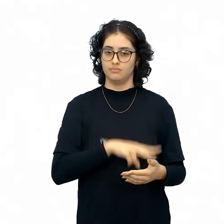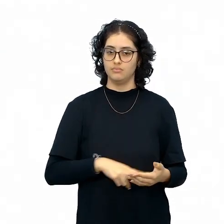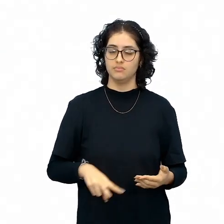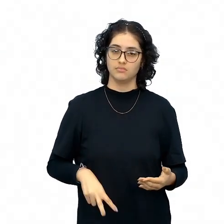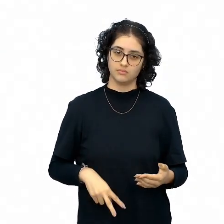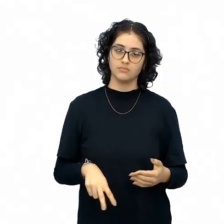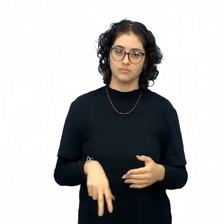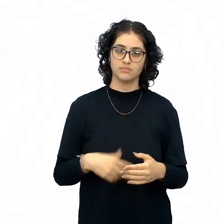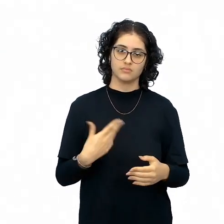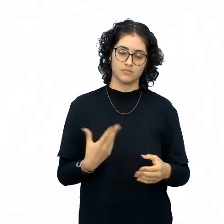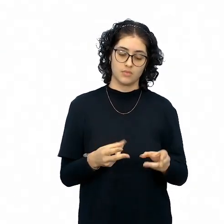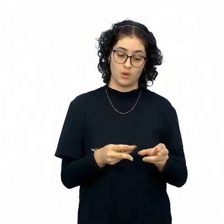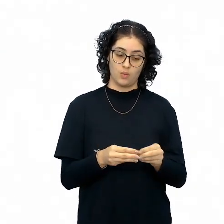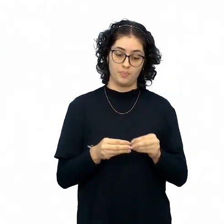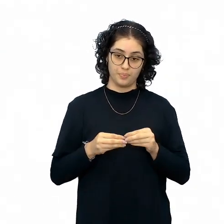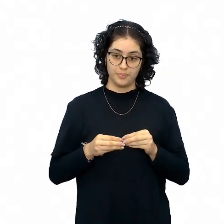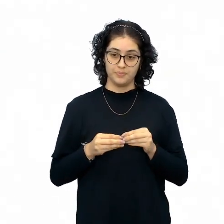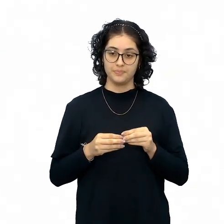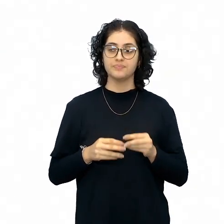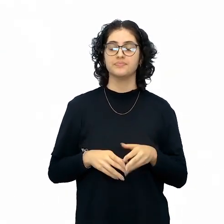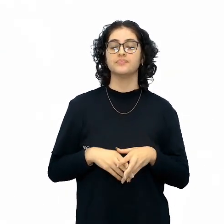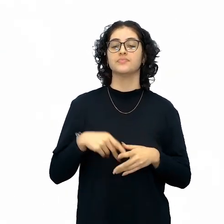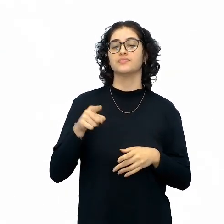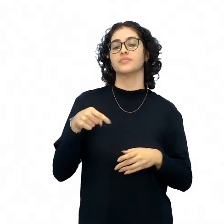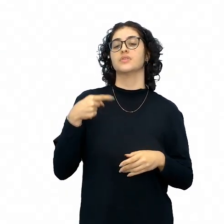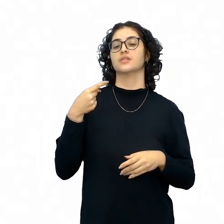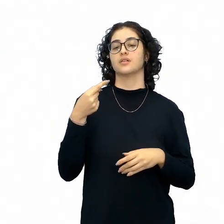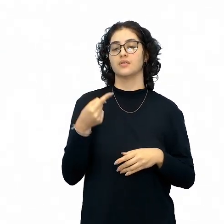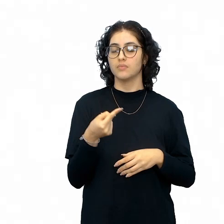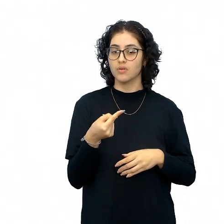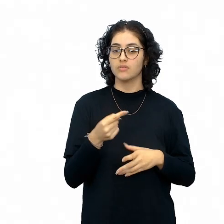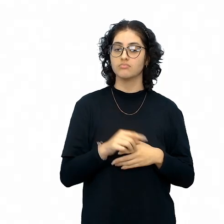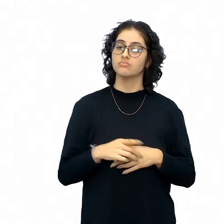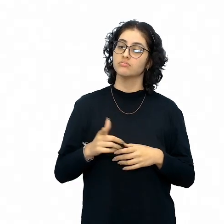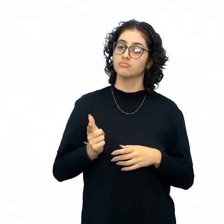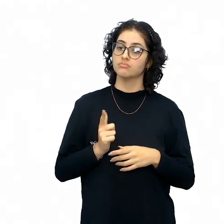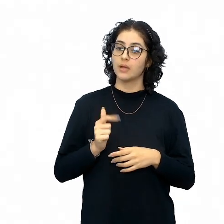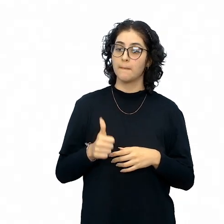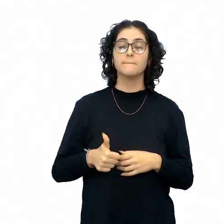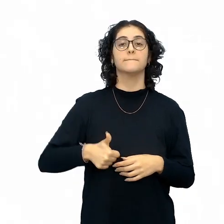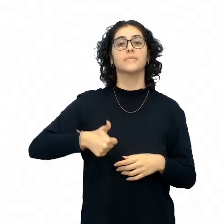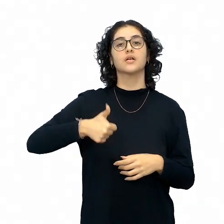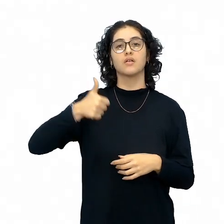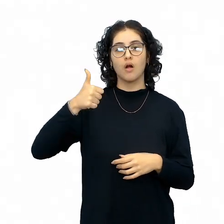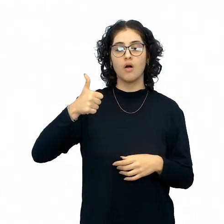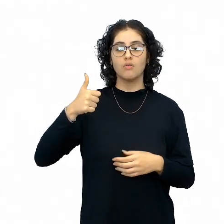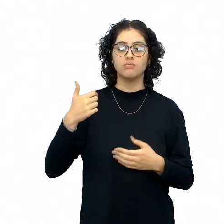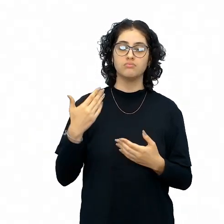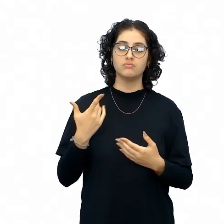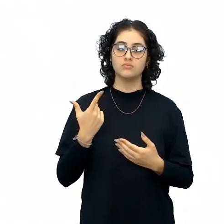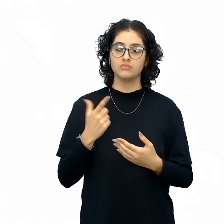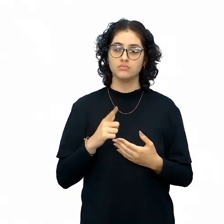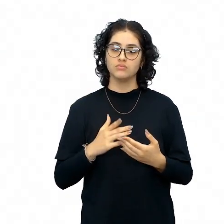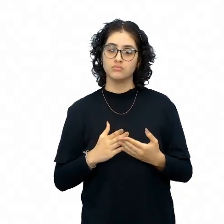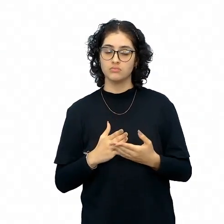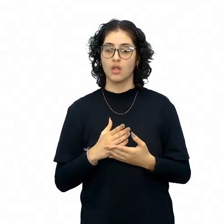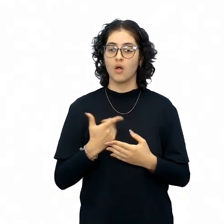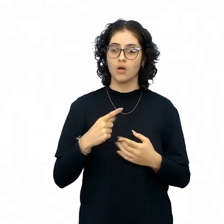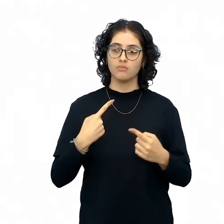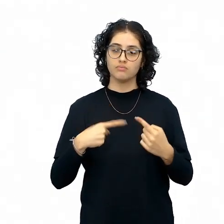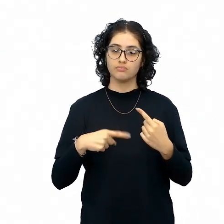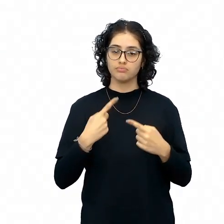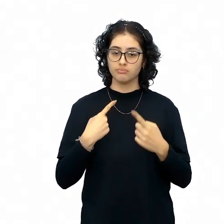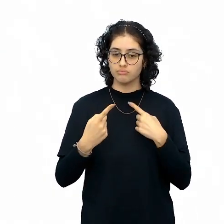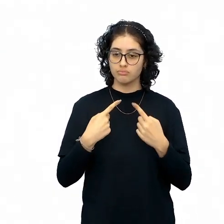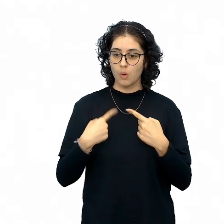ideias coletadas nesse texto, para que depois ele esteja melhor preparado para estabelecer uma discussão tanto